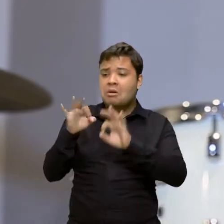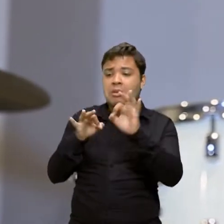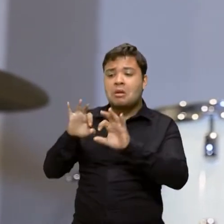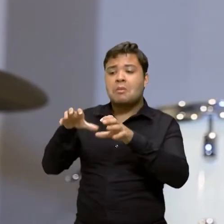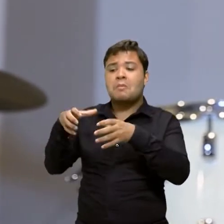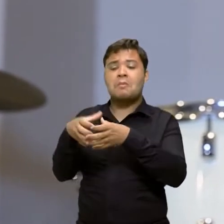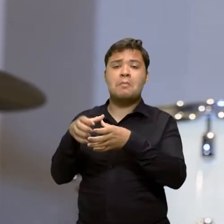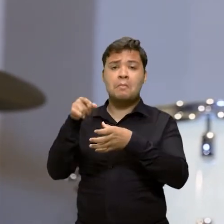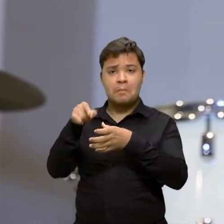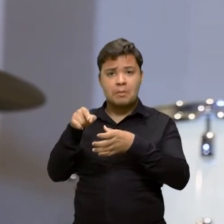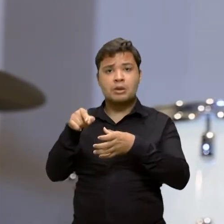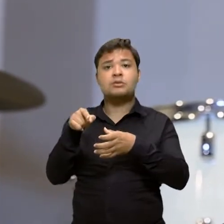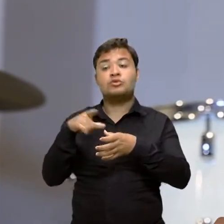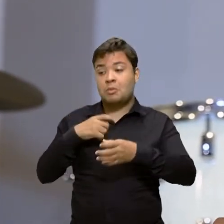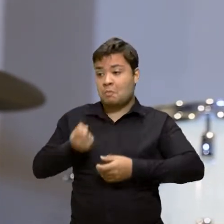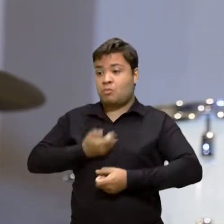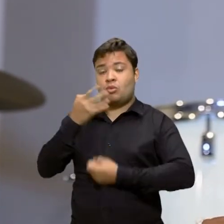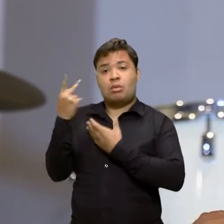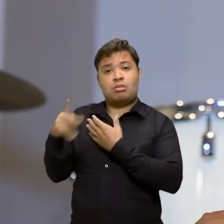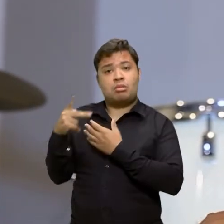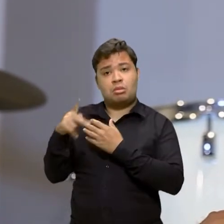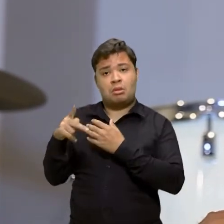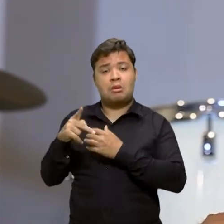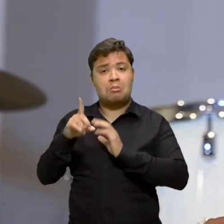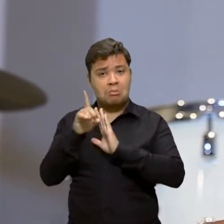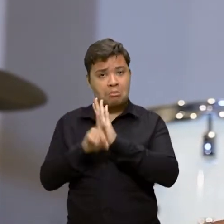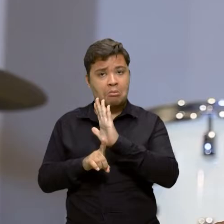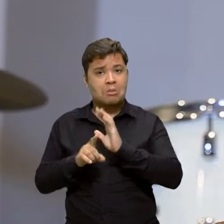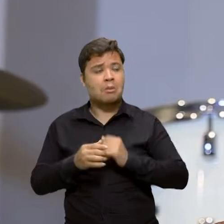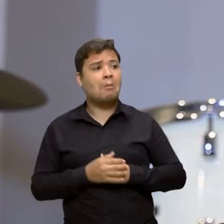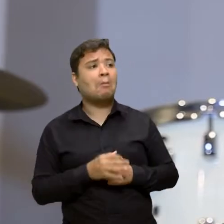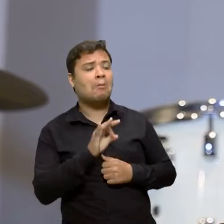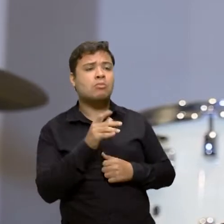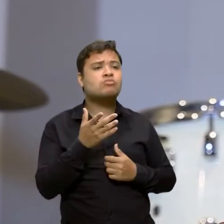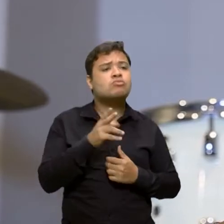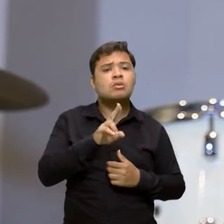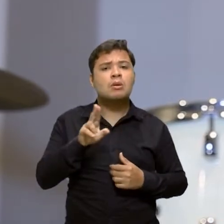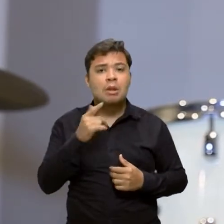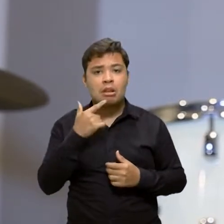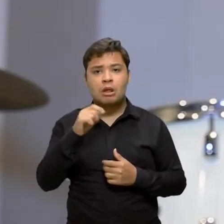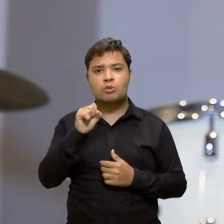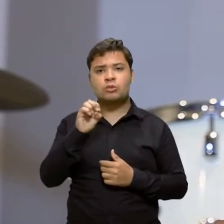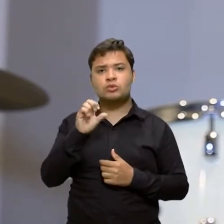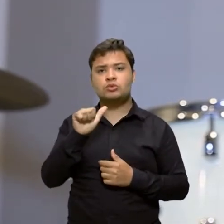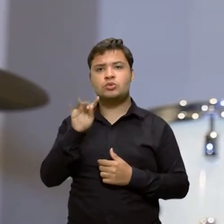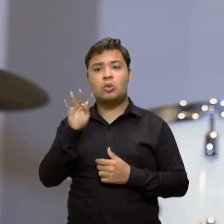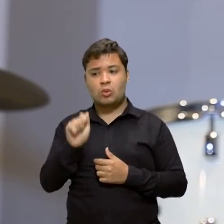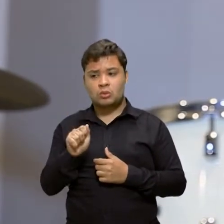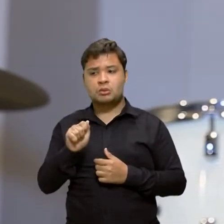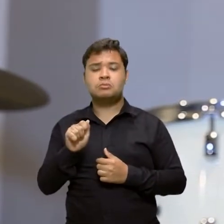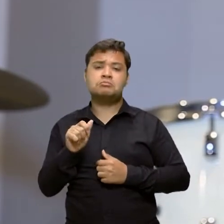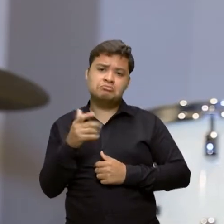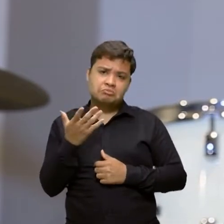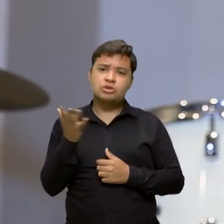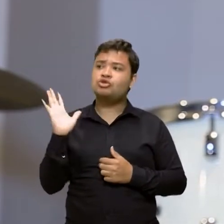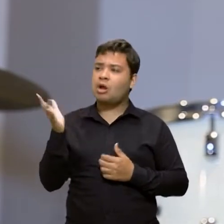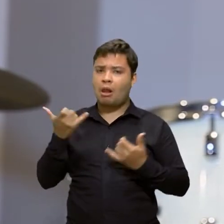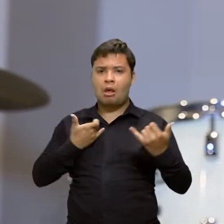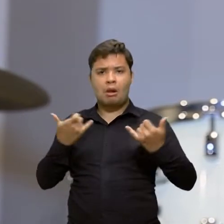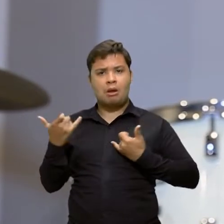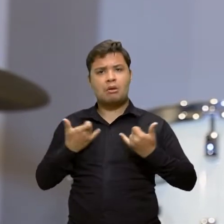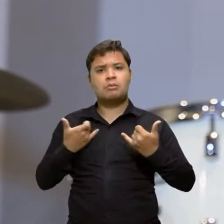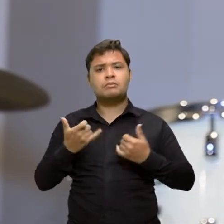de autoral aí, vamos? Ah, claro, na hora, quem que é? Língua Solta. Vamos embora, já tinha ouvido falar que eu